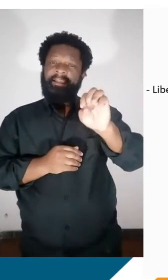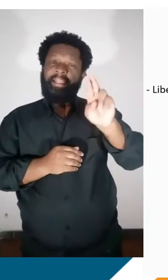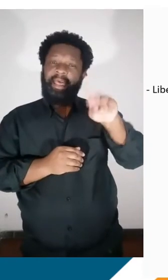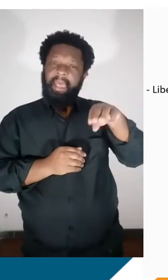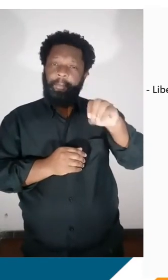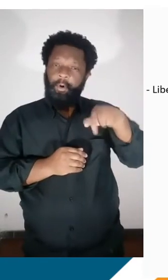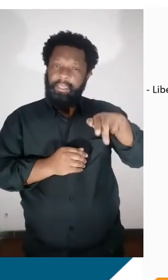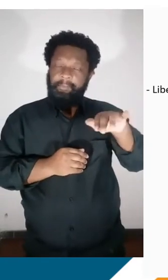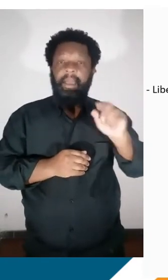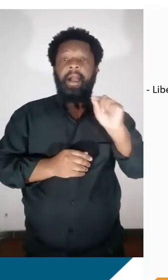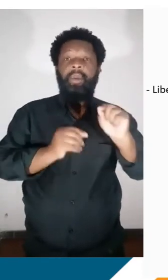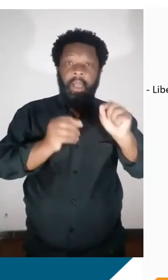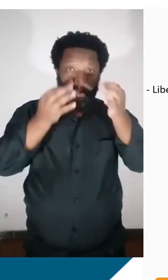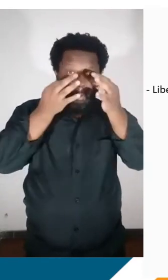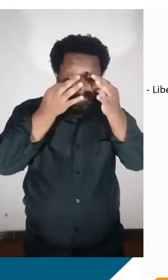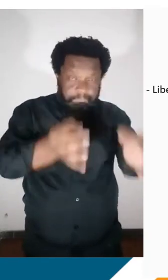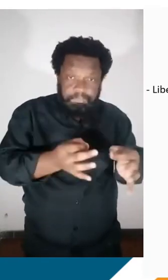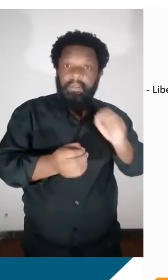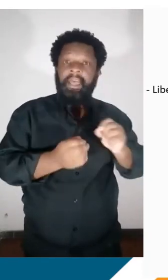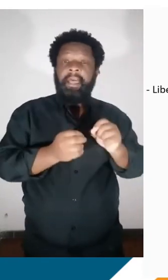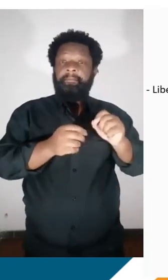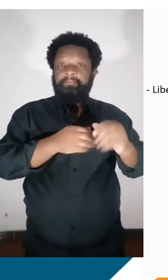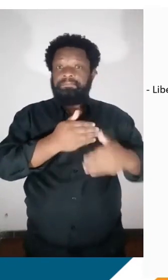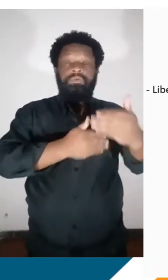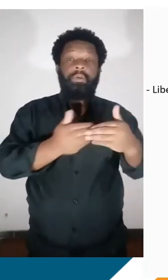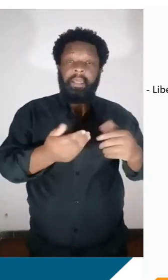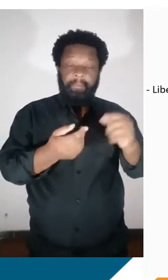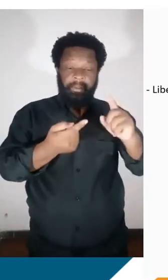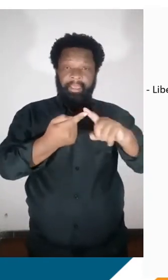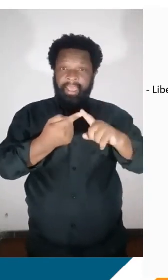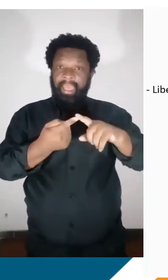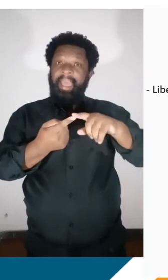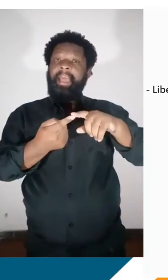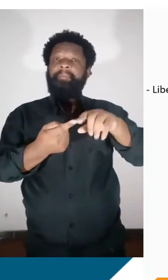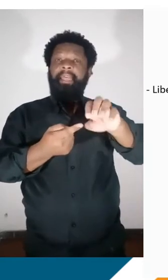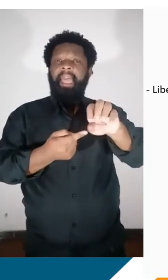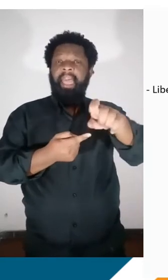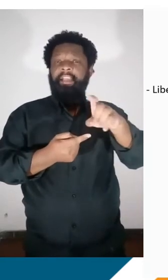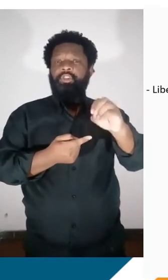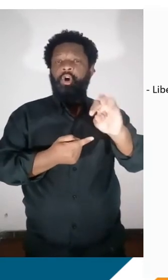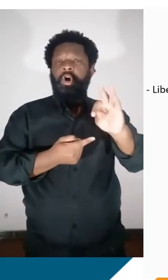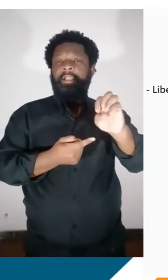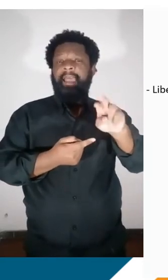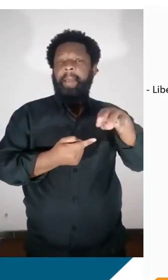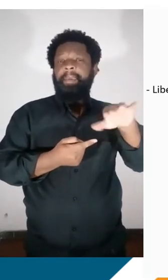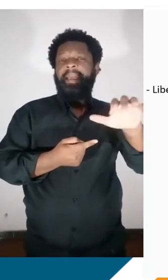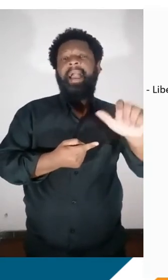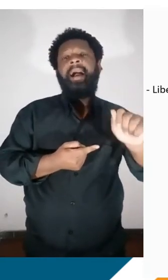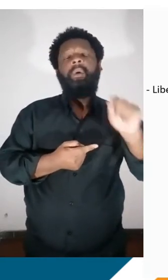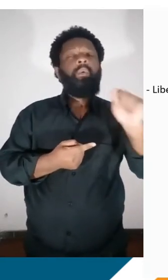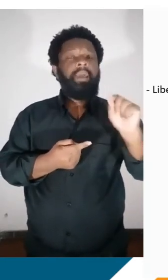a de observação de reações exotérmicas e reações endotérmicas. O que são as reações exotérmicas? São